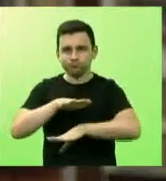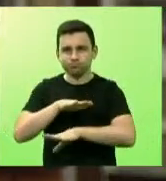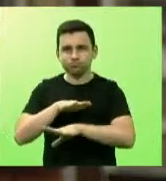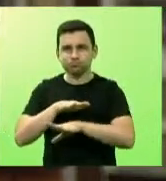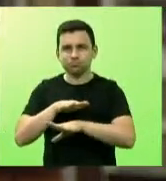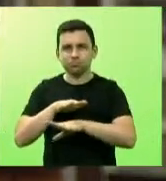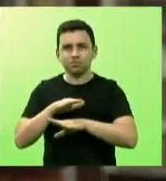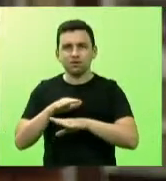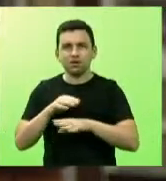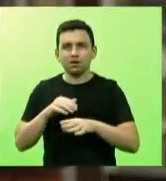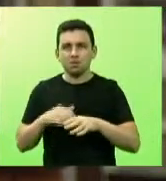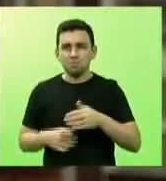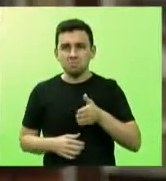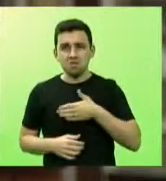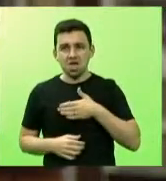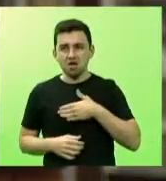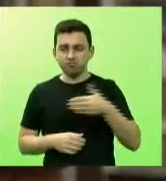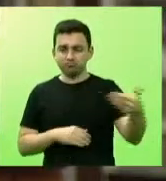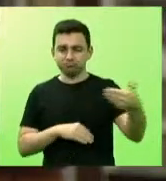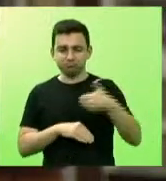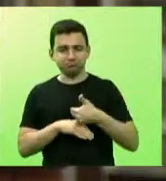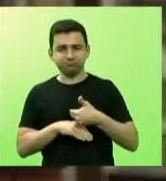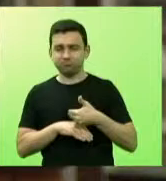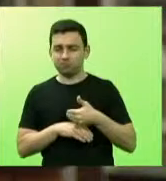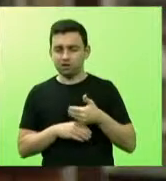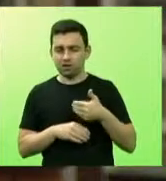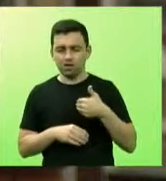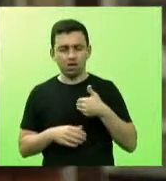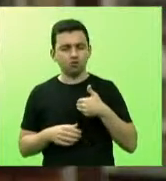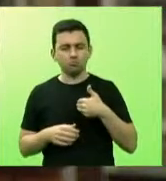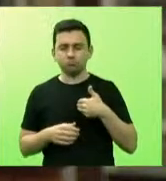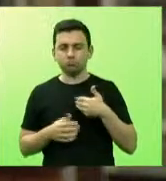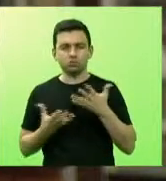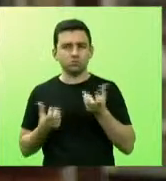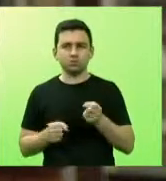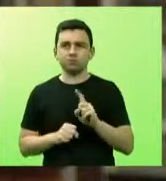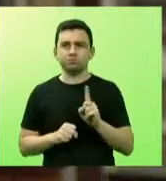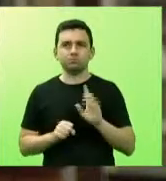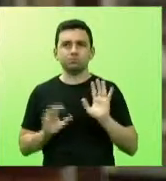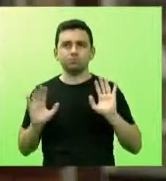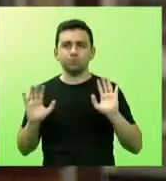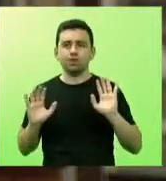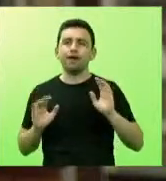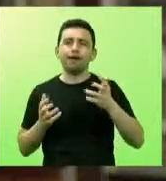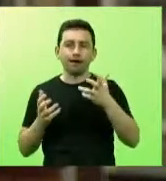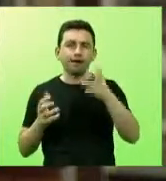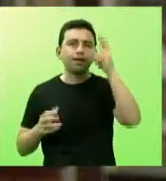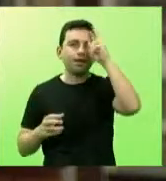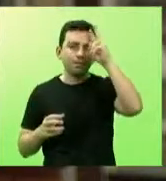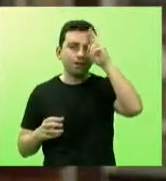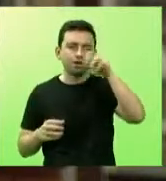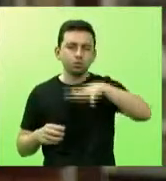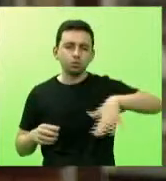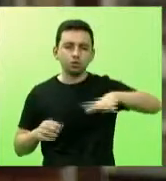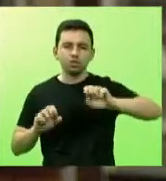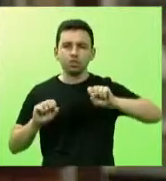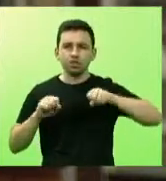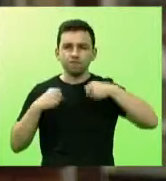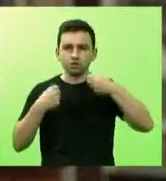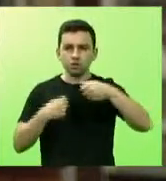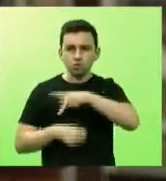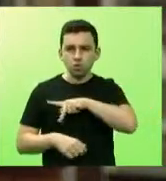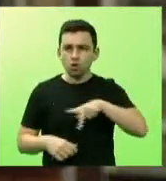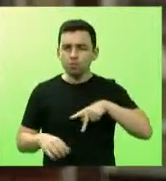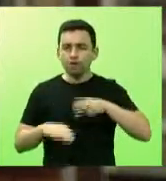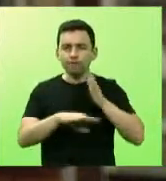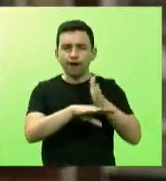O meu, particularmente, não os recebo. Mas eu gostaria de lembrar das visitas dos defensores públicos, que entravam de gabinete